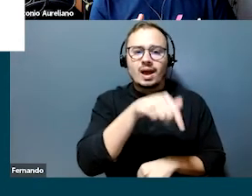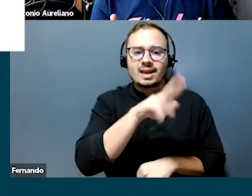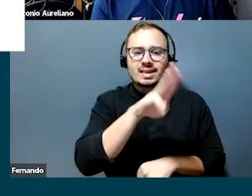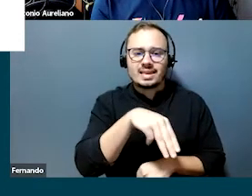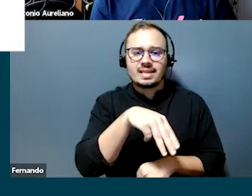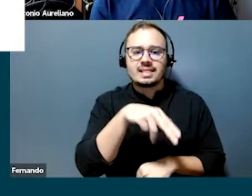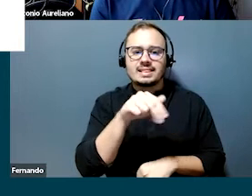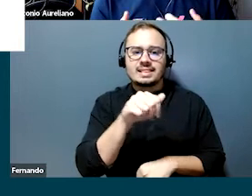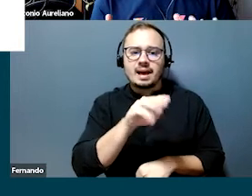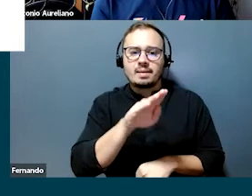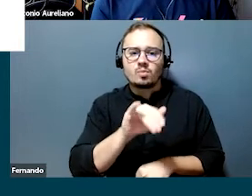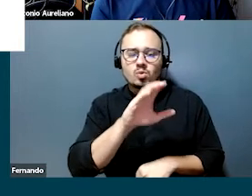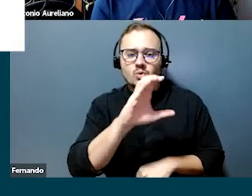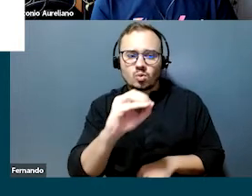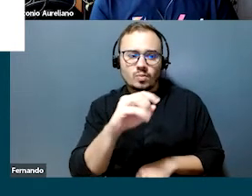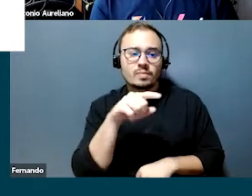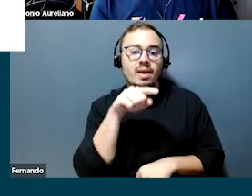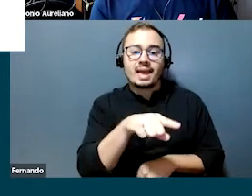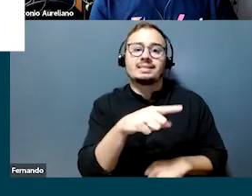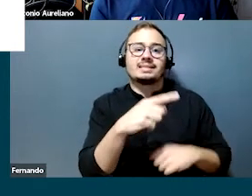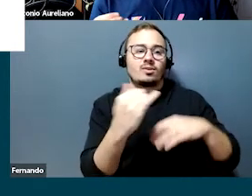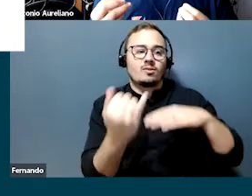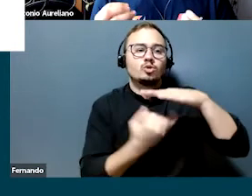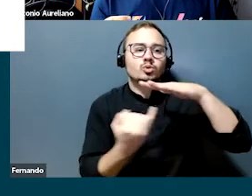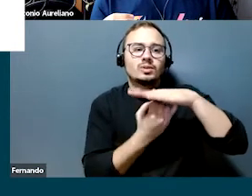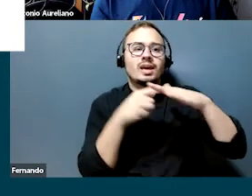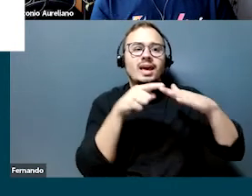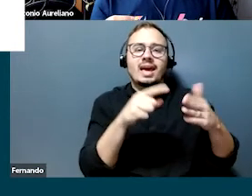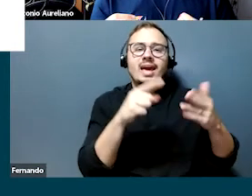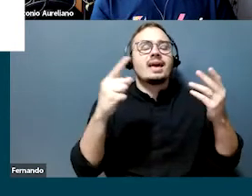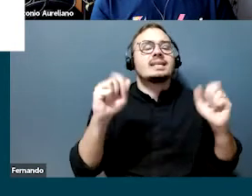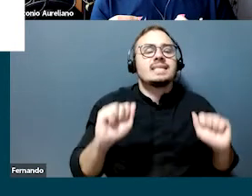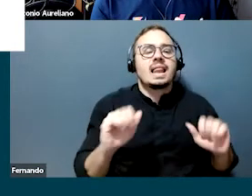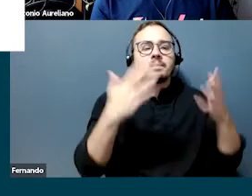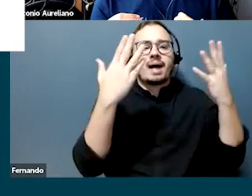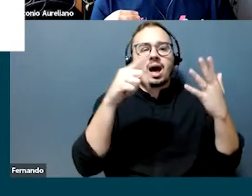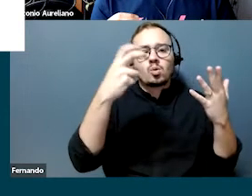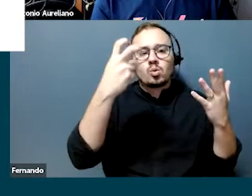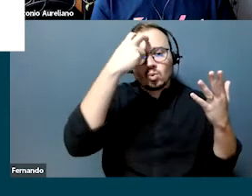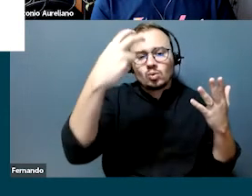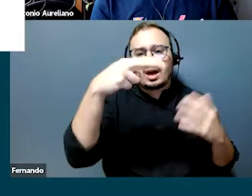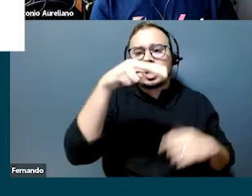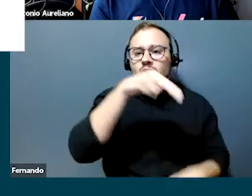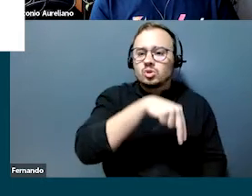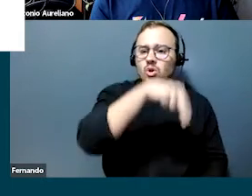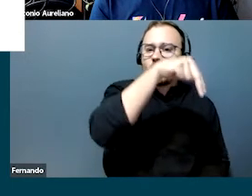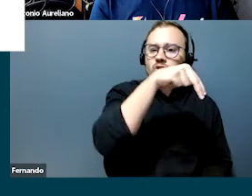que era um diplomata e abolicionista ferrenho, e essa fundação ela teria como foco a cultura do Norte-Nordeste.